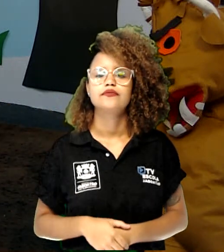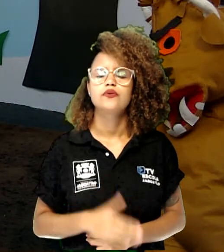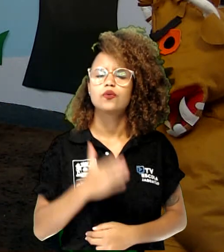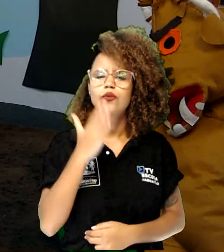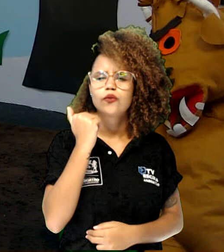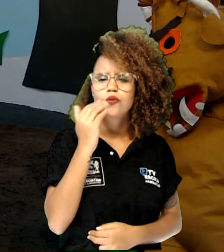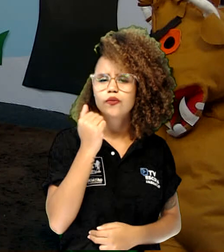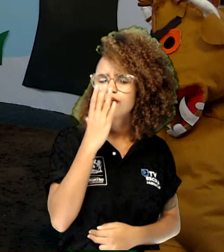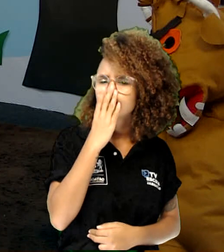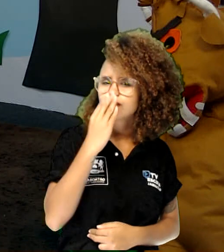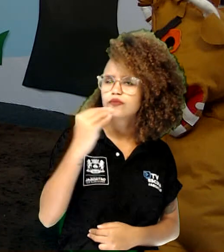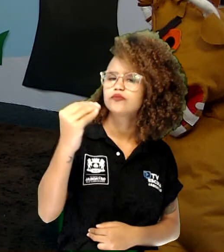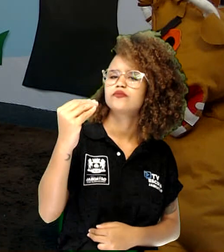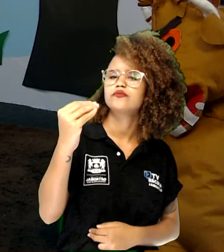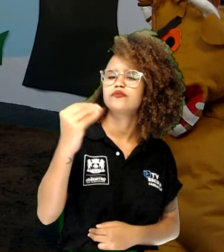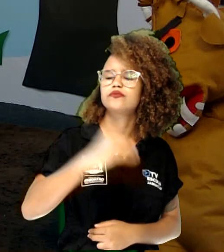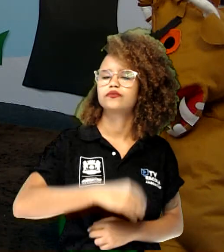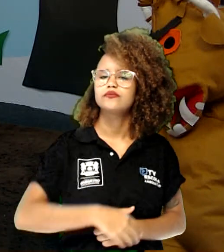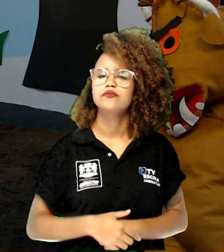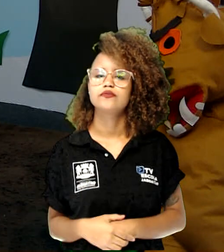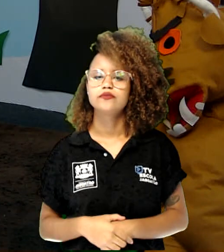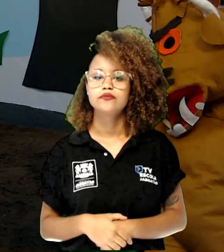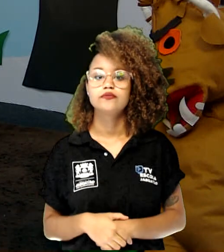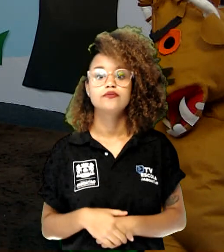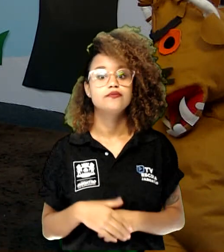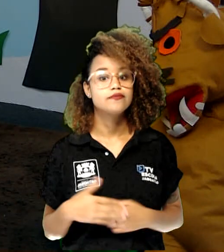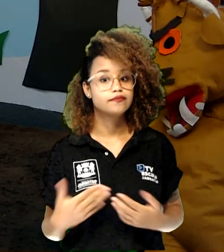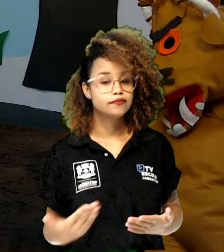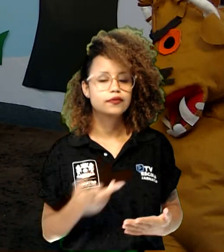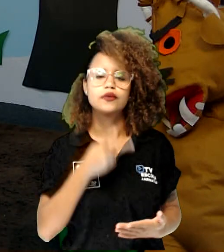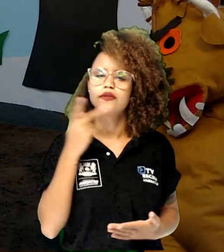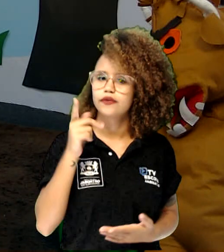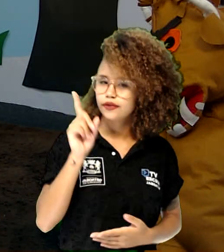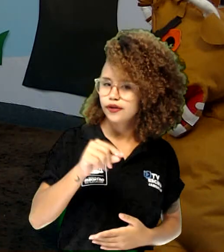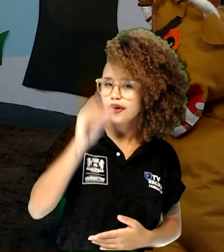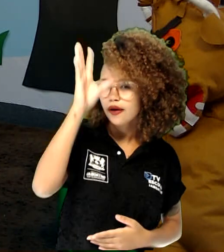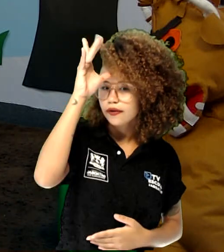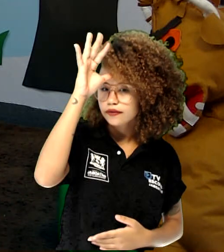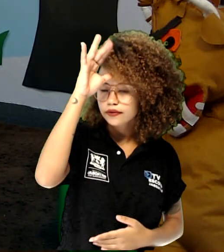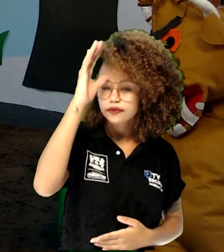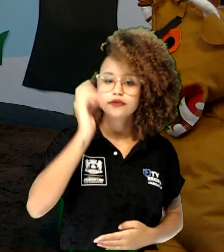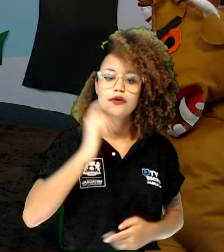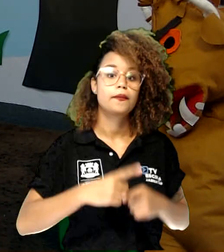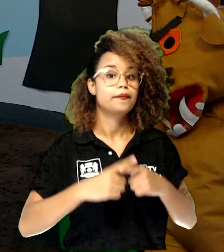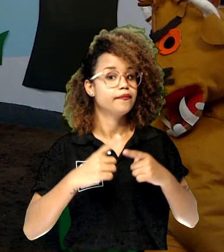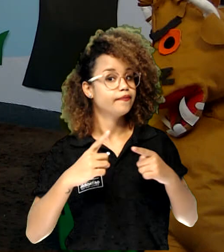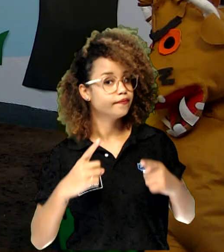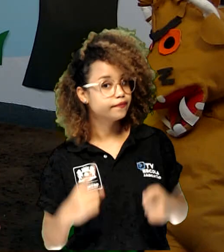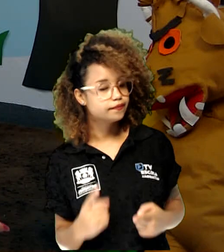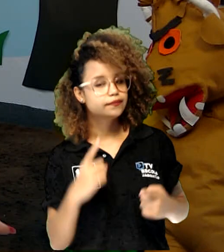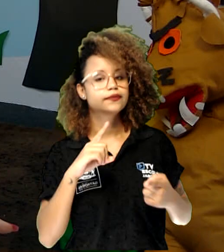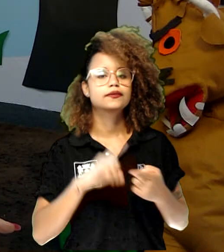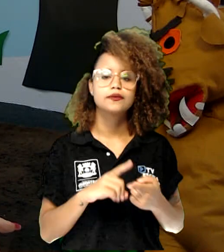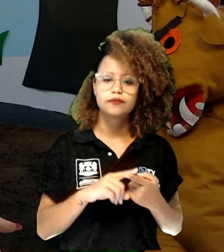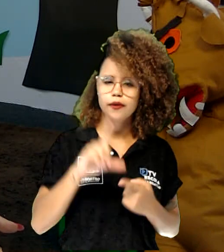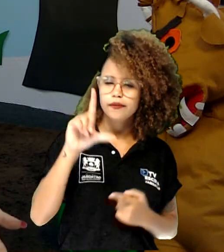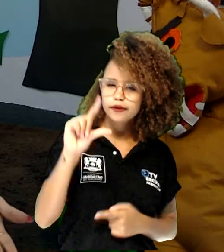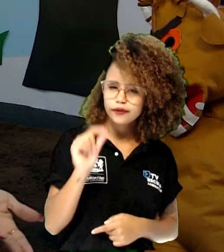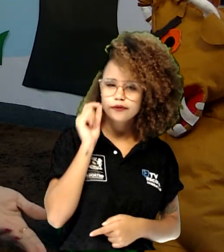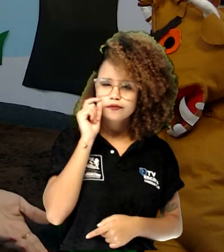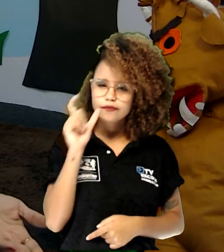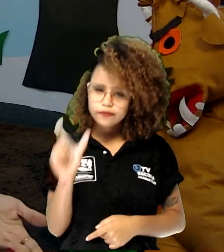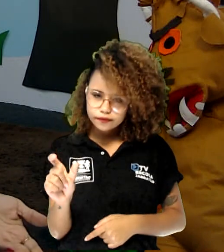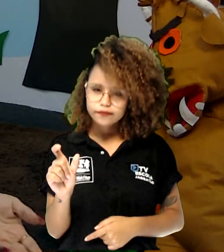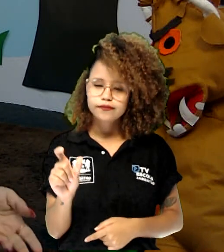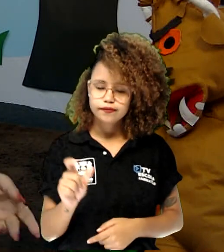alimento preferido da raposa? Dizem que é a galinha, mas também pequenos roedores,